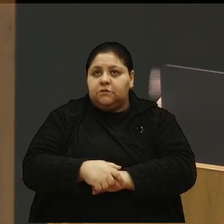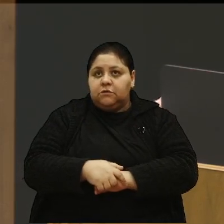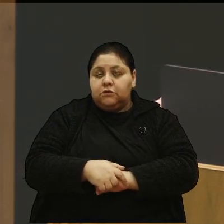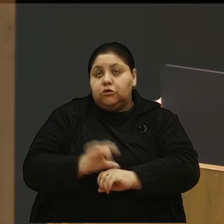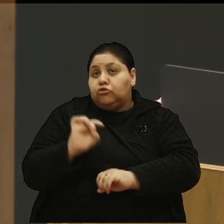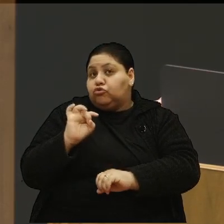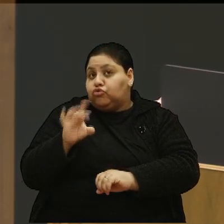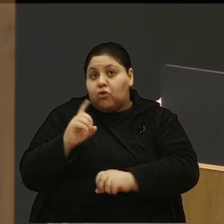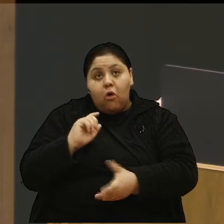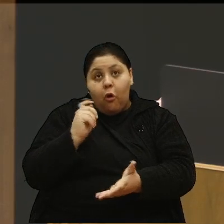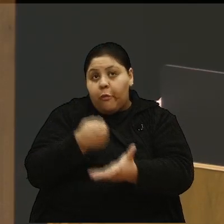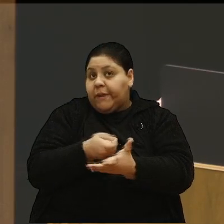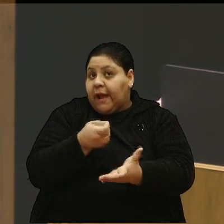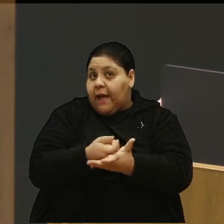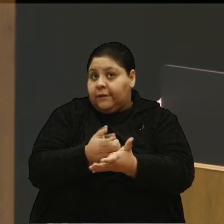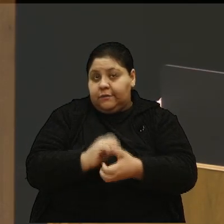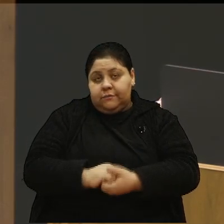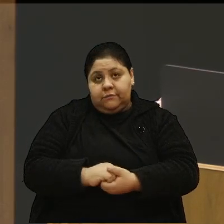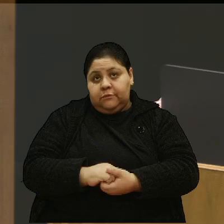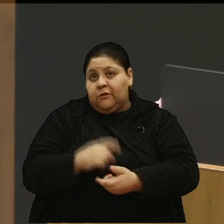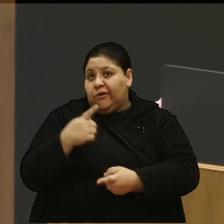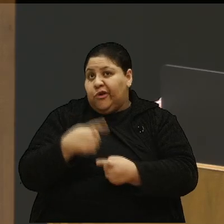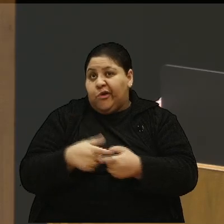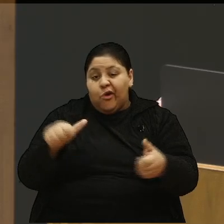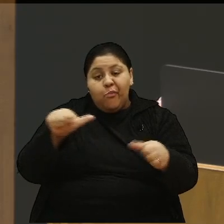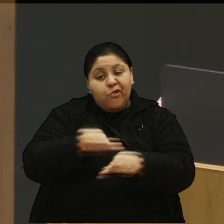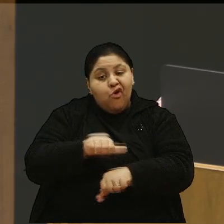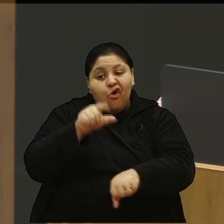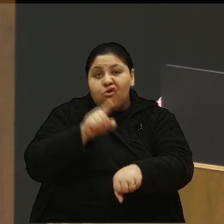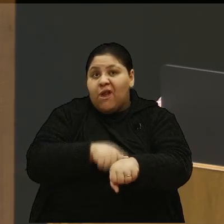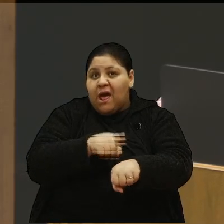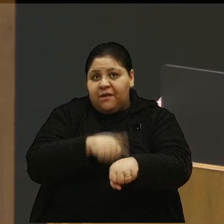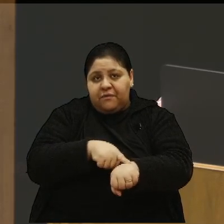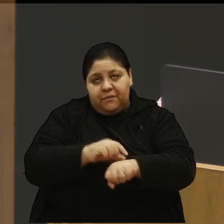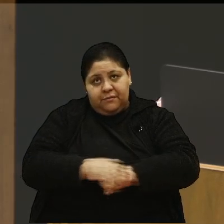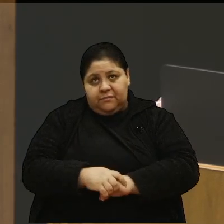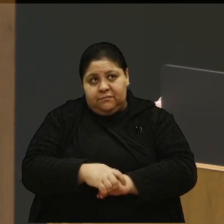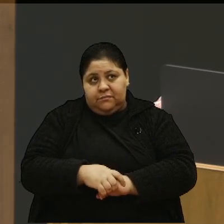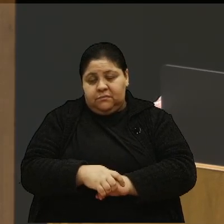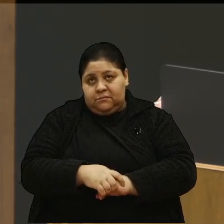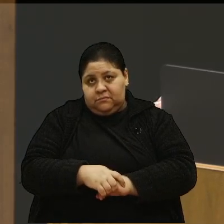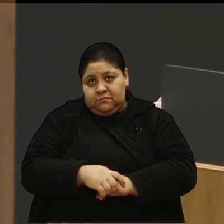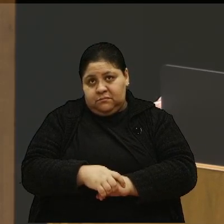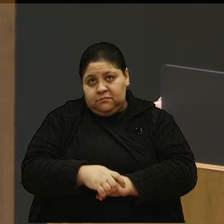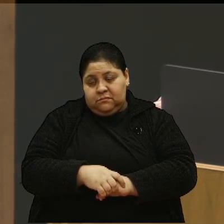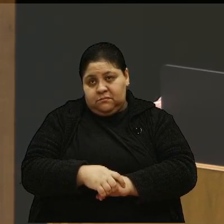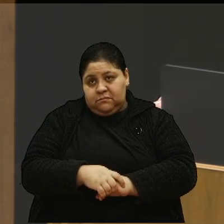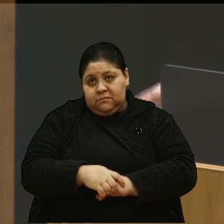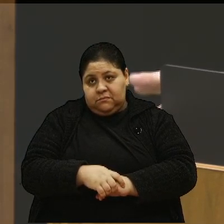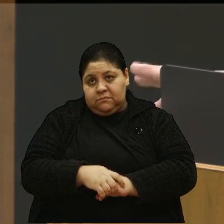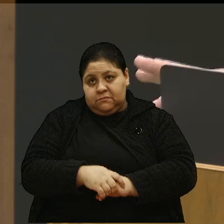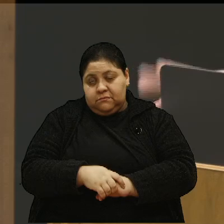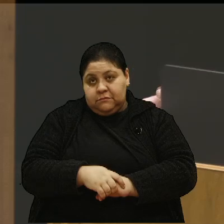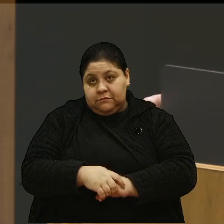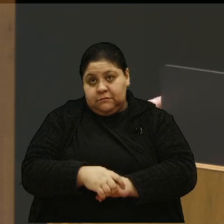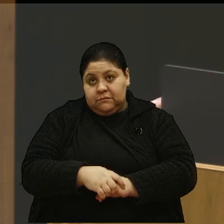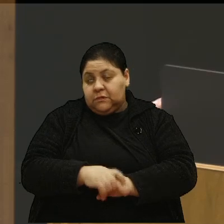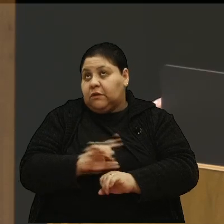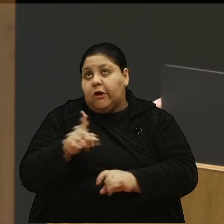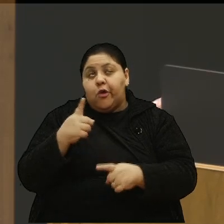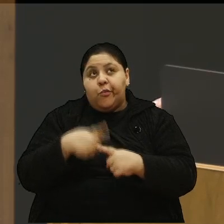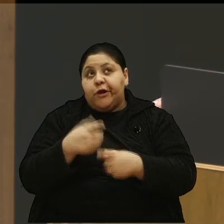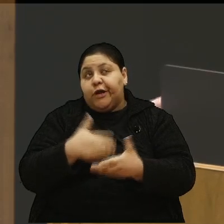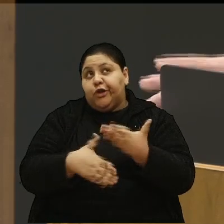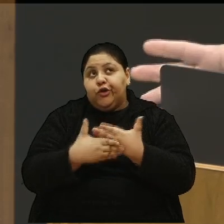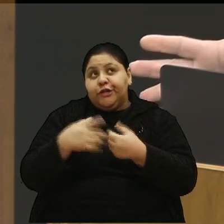Só quem é obrigado a sair de casa, porque é o pior horário que tem. E não é porque toda a